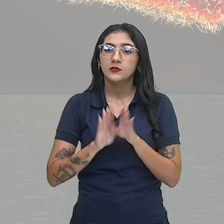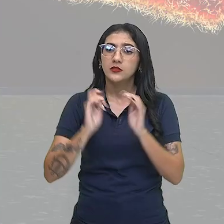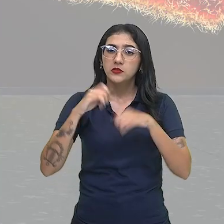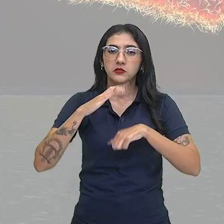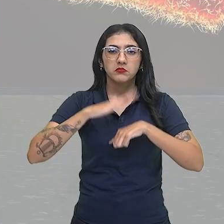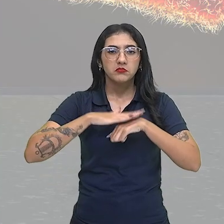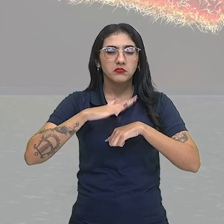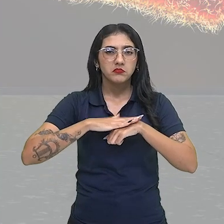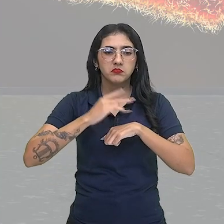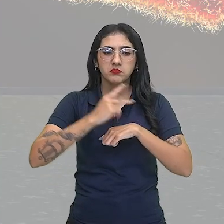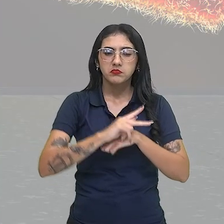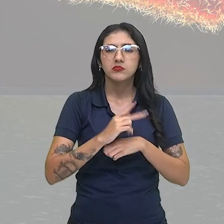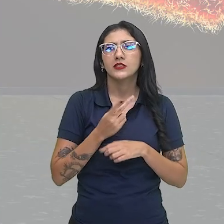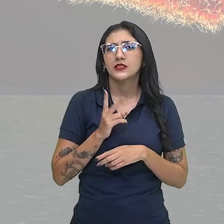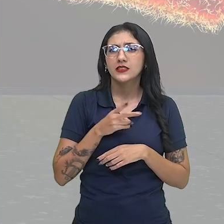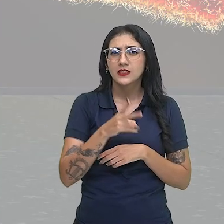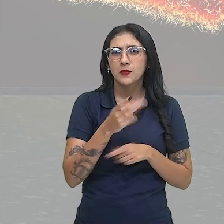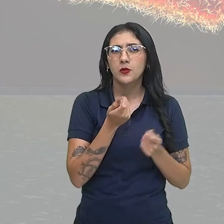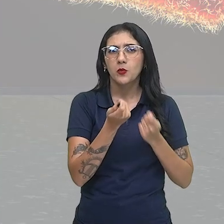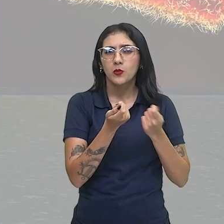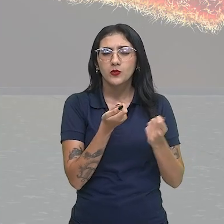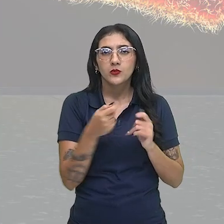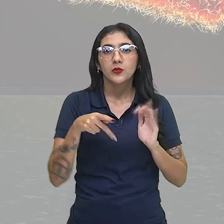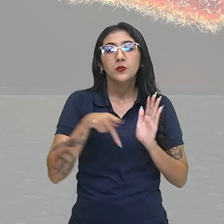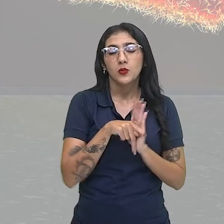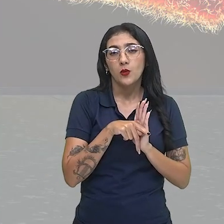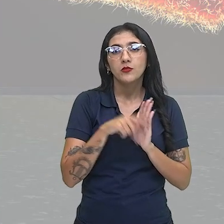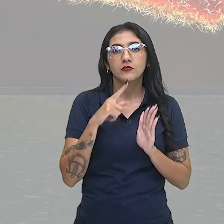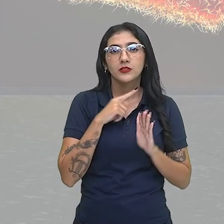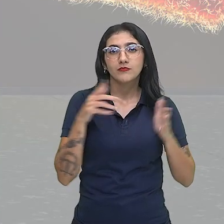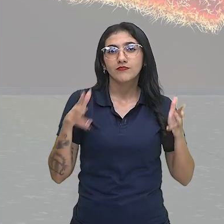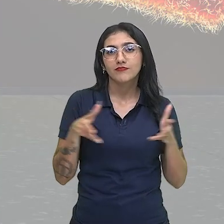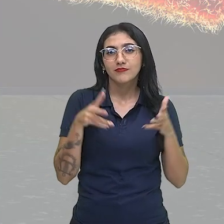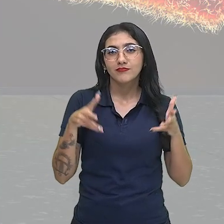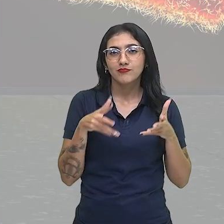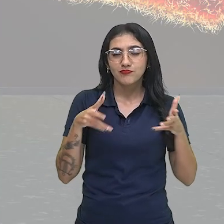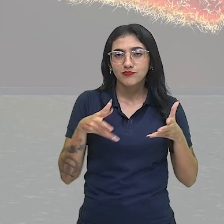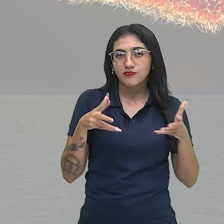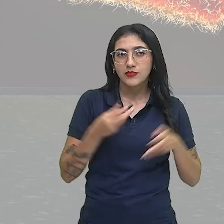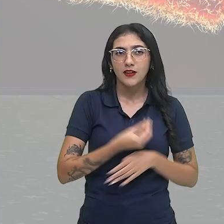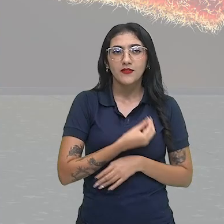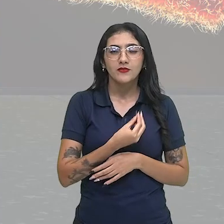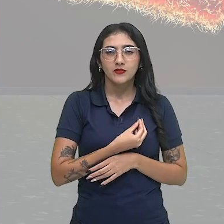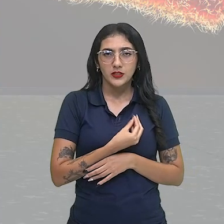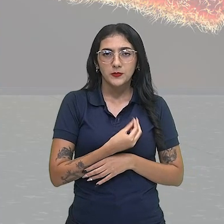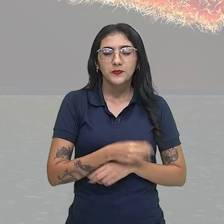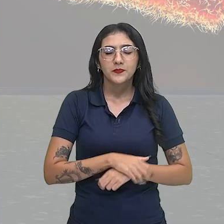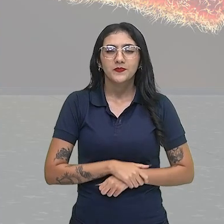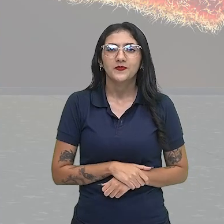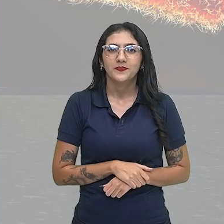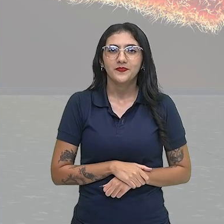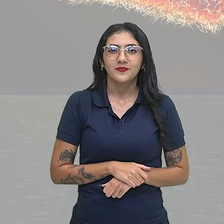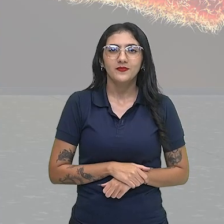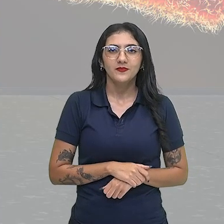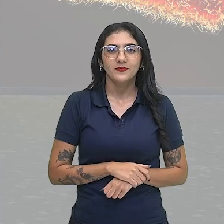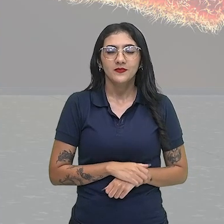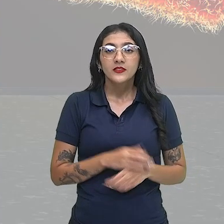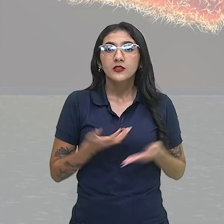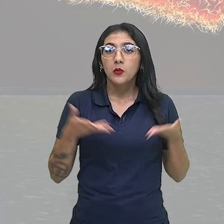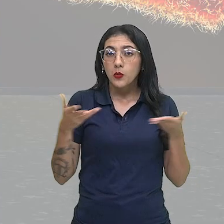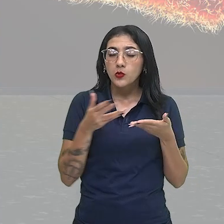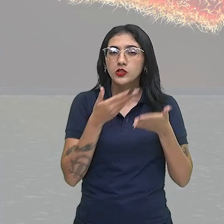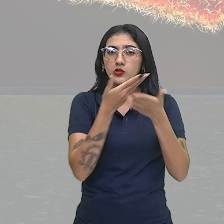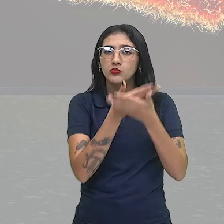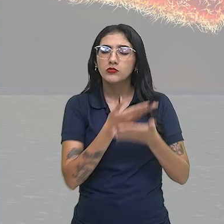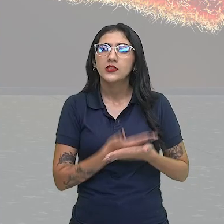seja, manter a sua regulação para promover a vida daquele organismo. Então, na aula de hoje, nós vamos conhecer um